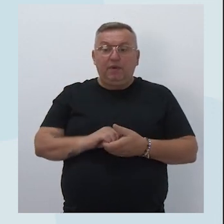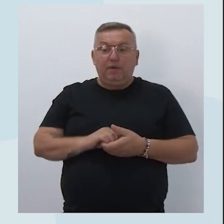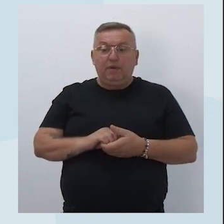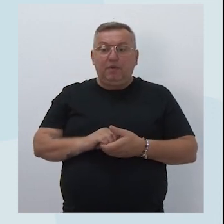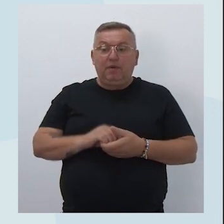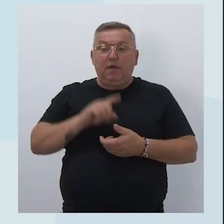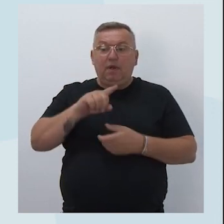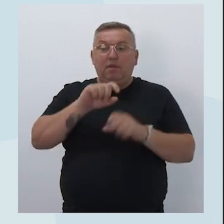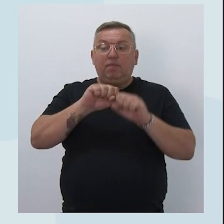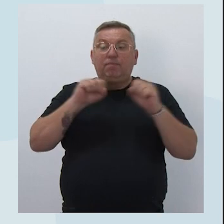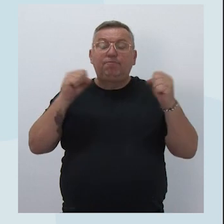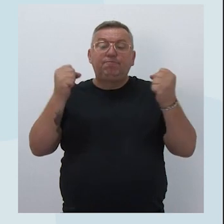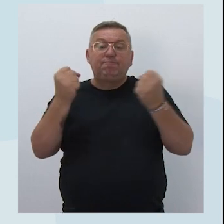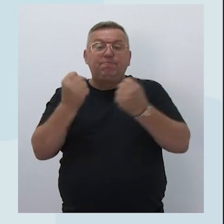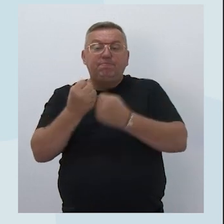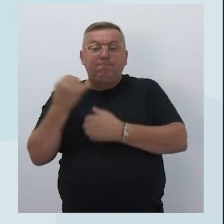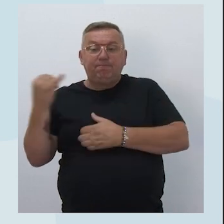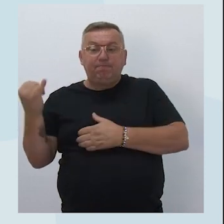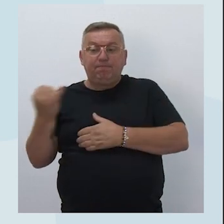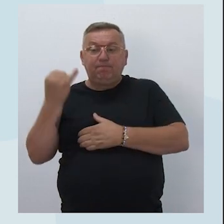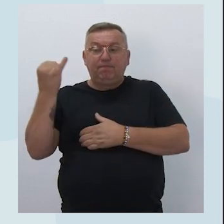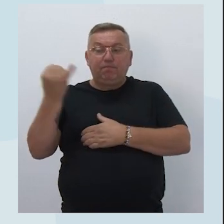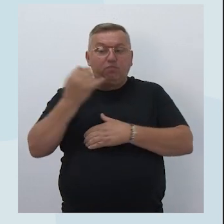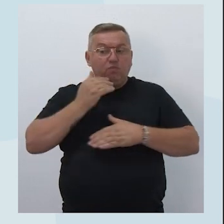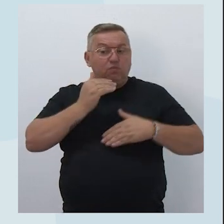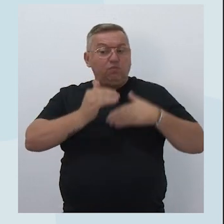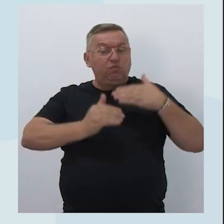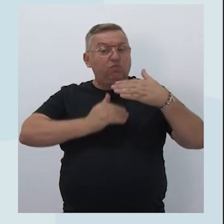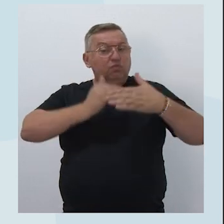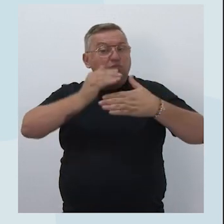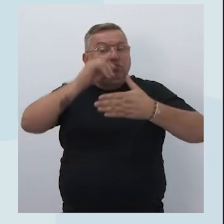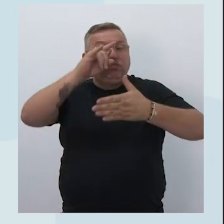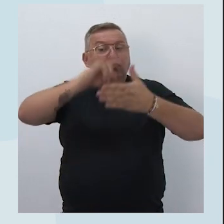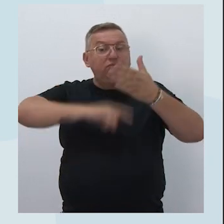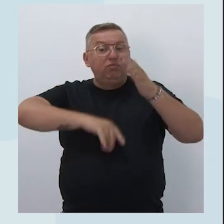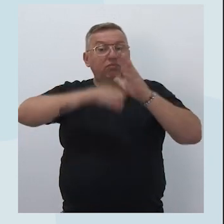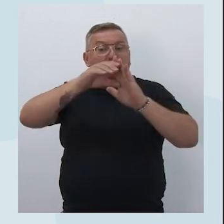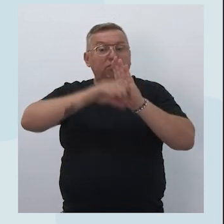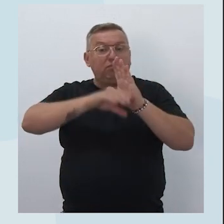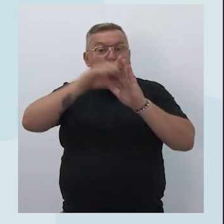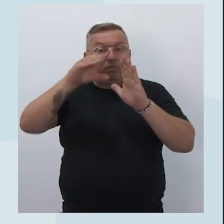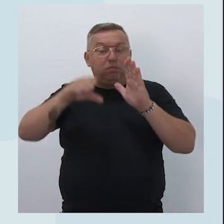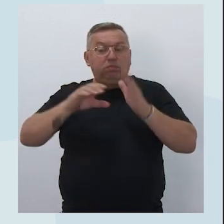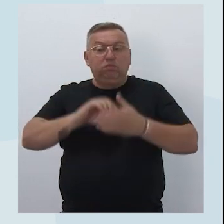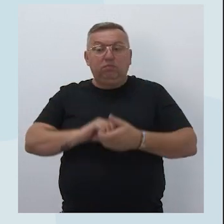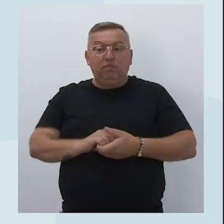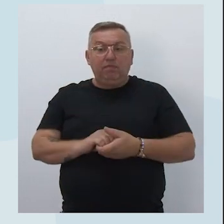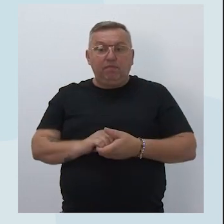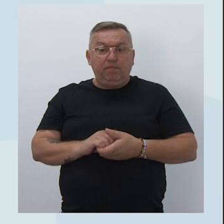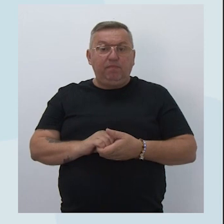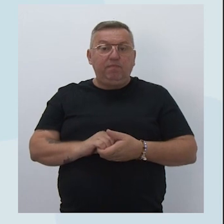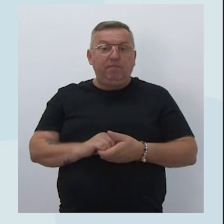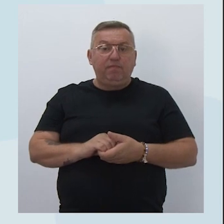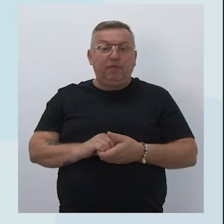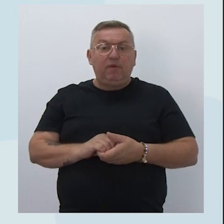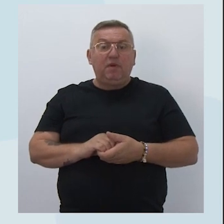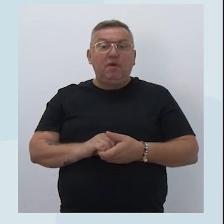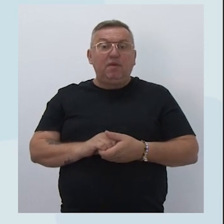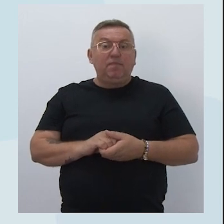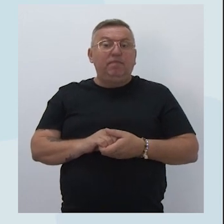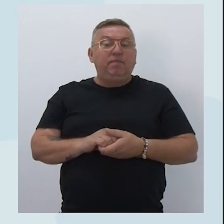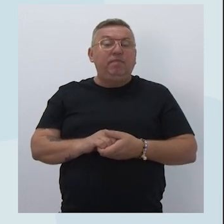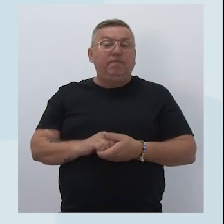Esses seminários e a consulta pública foram parte fundamental no processo de construção do documento curricular.